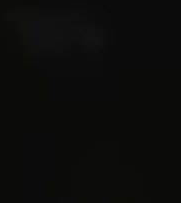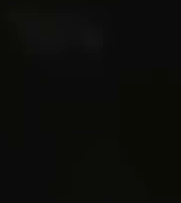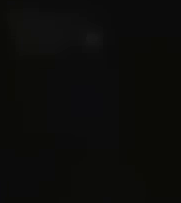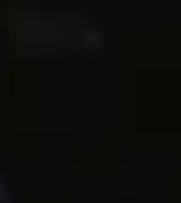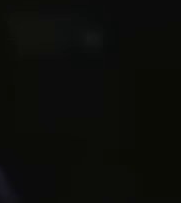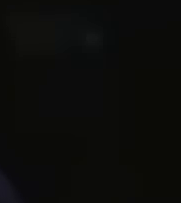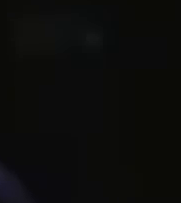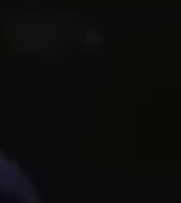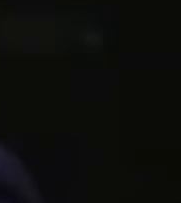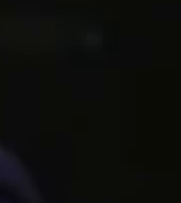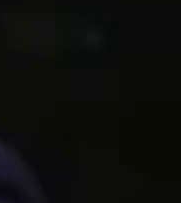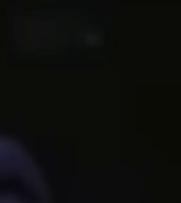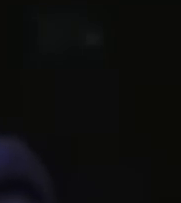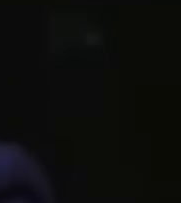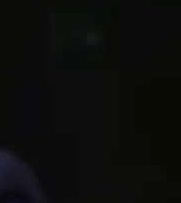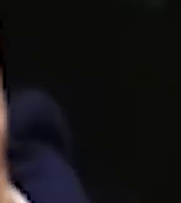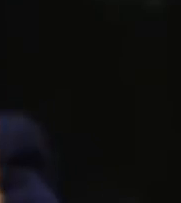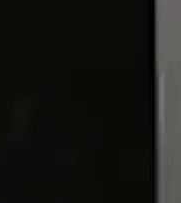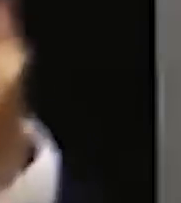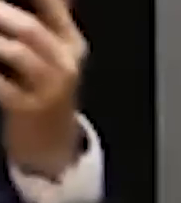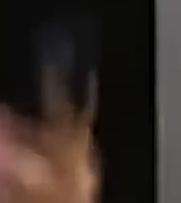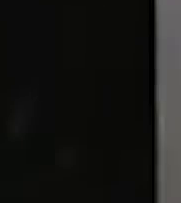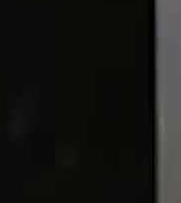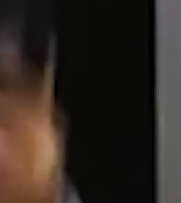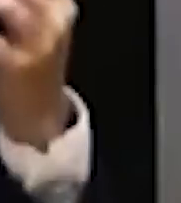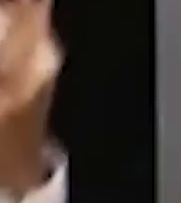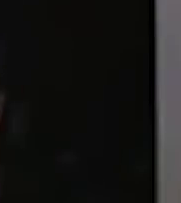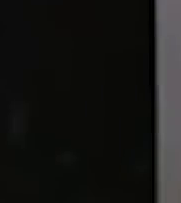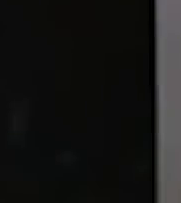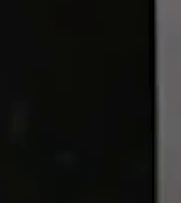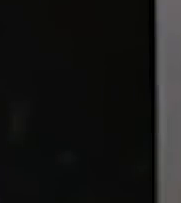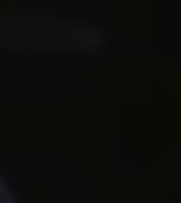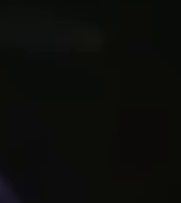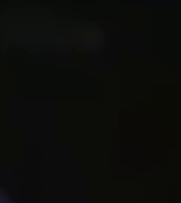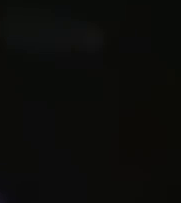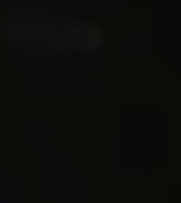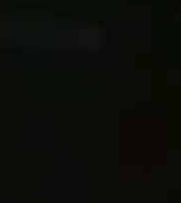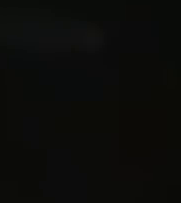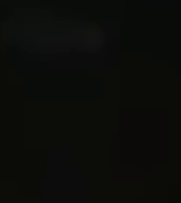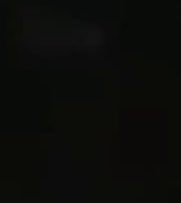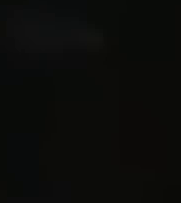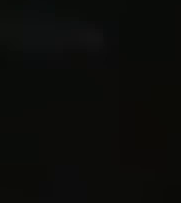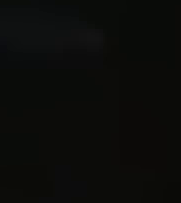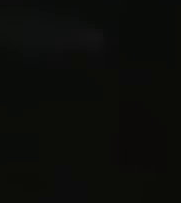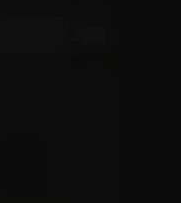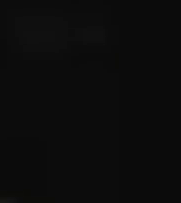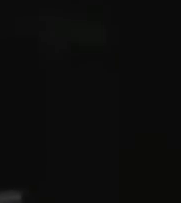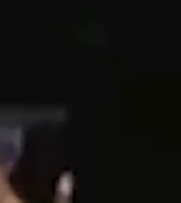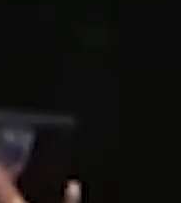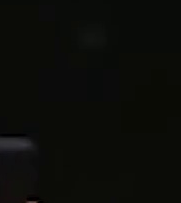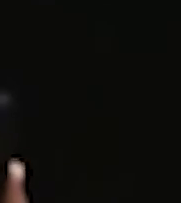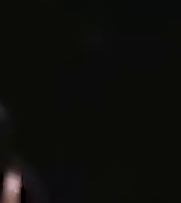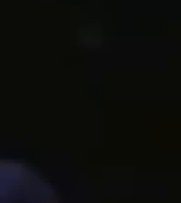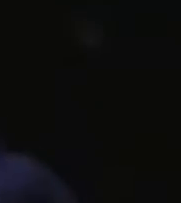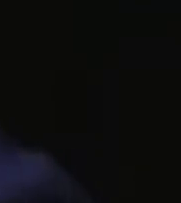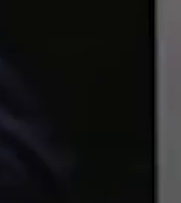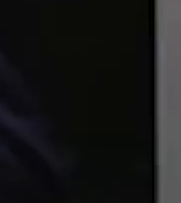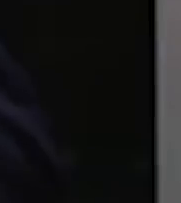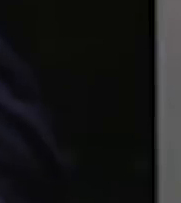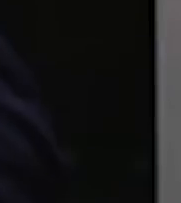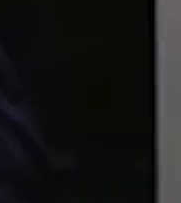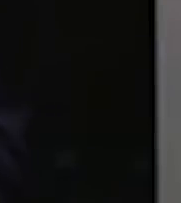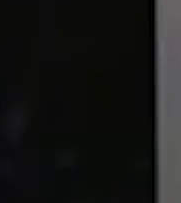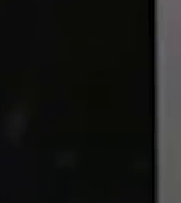vergonha. Não se pode envolver em campanha eleitoral um site, um meio de comunicação.